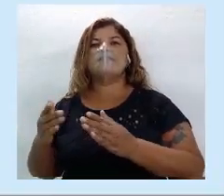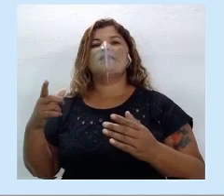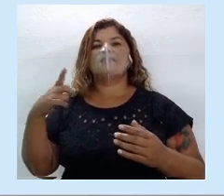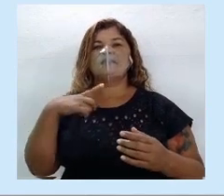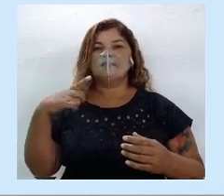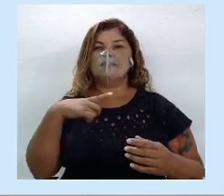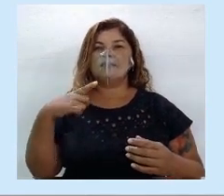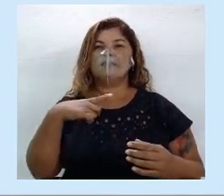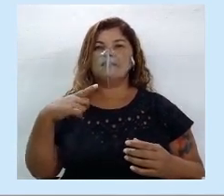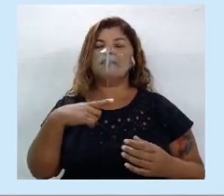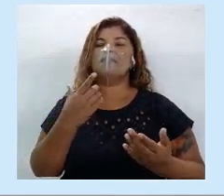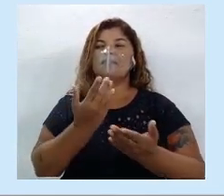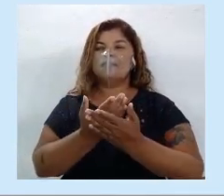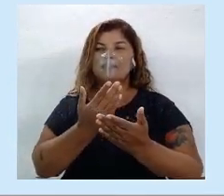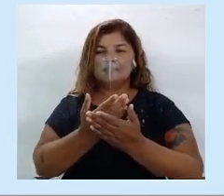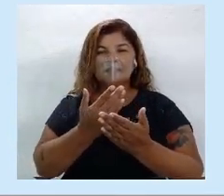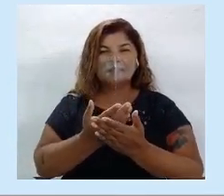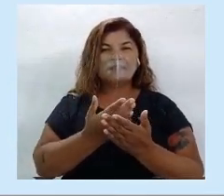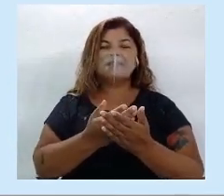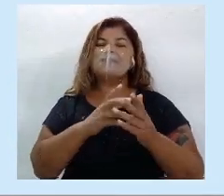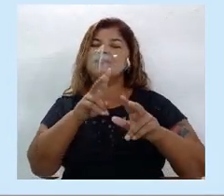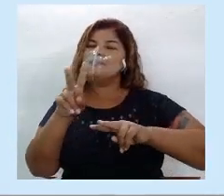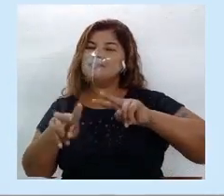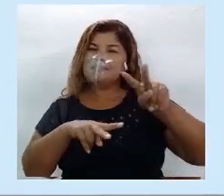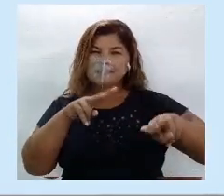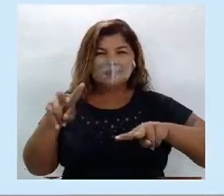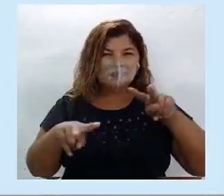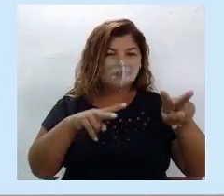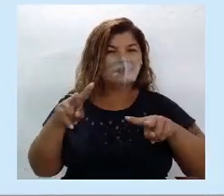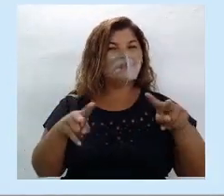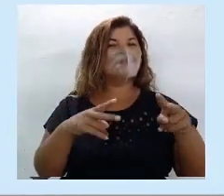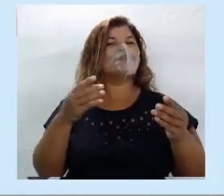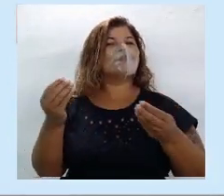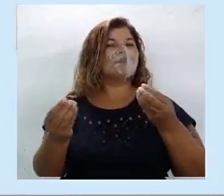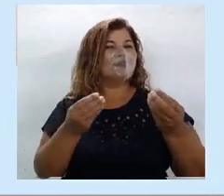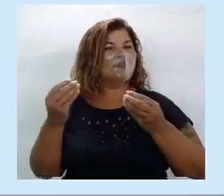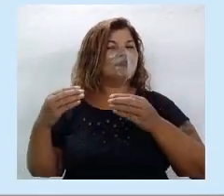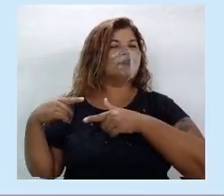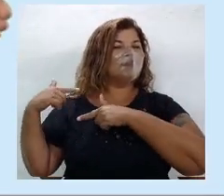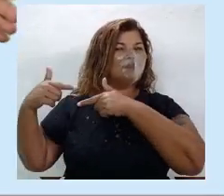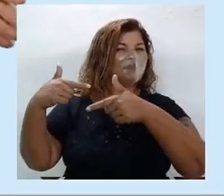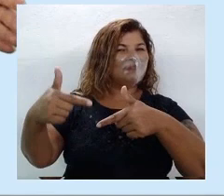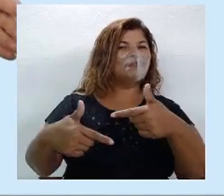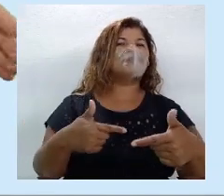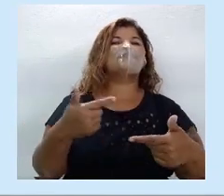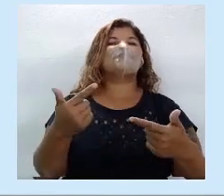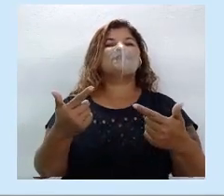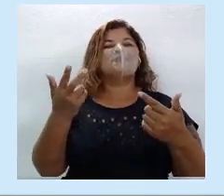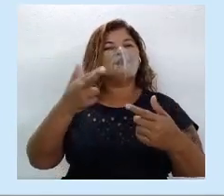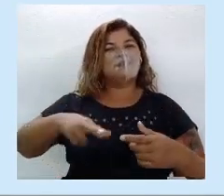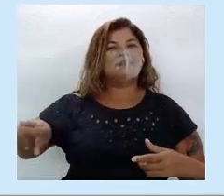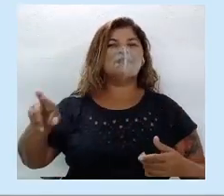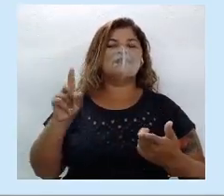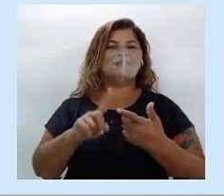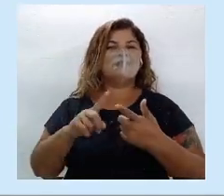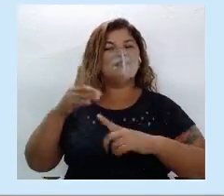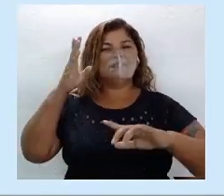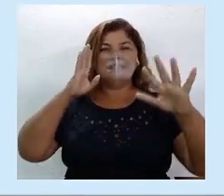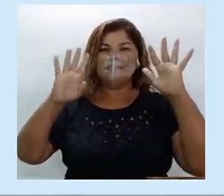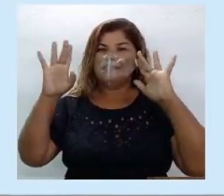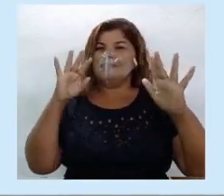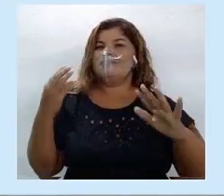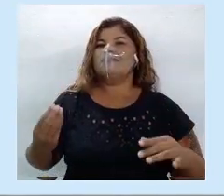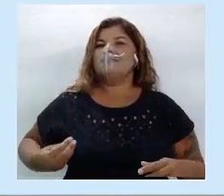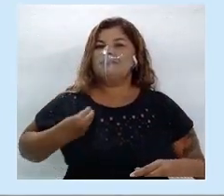esta segunda série, nós estamos estudando, observando as tradições religiosas e as filosofias